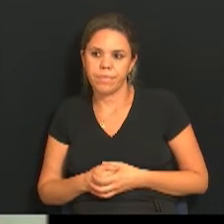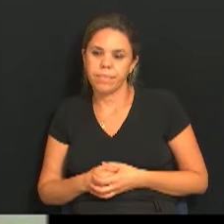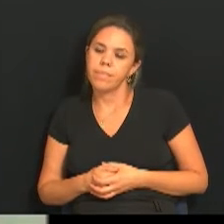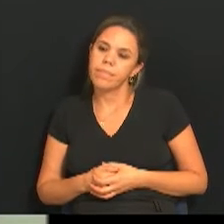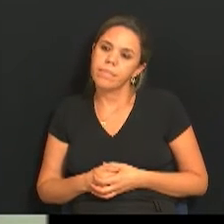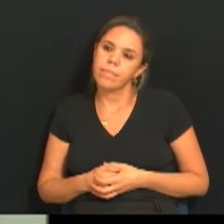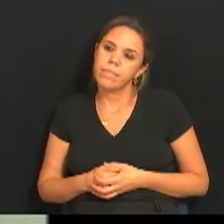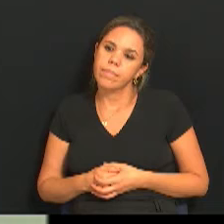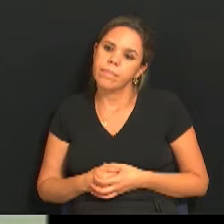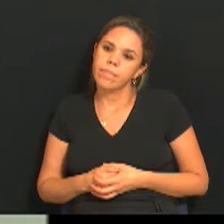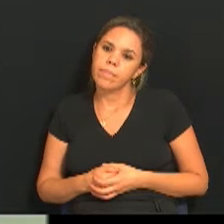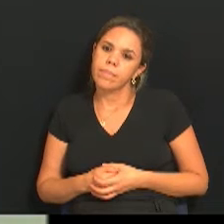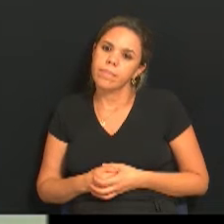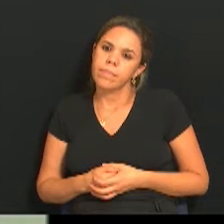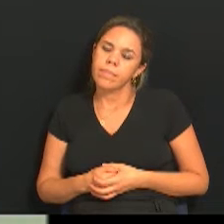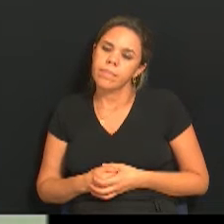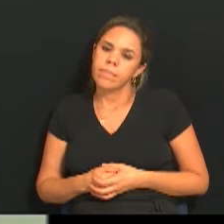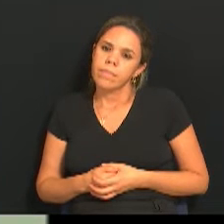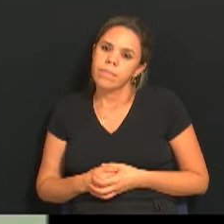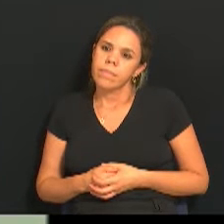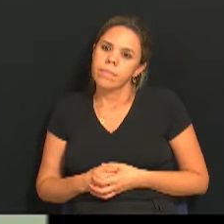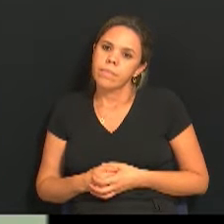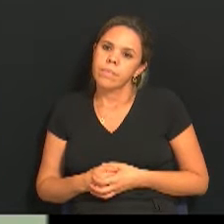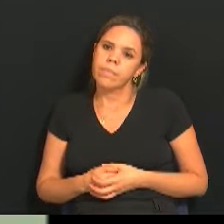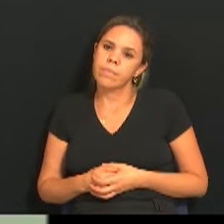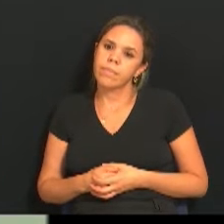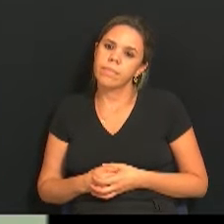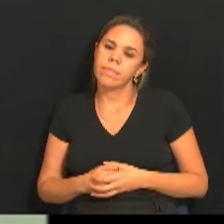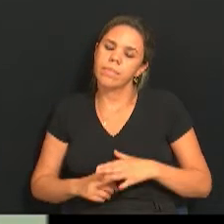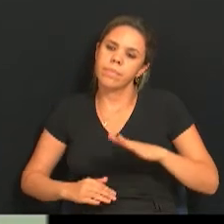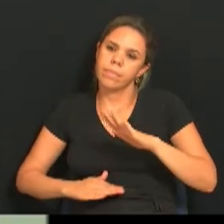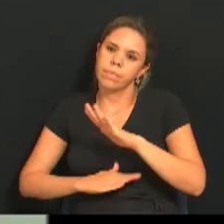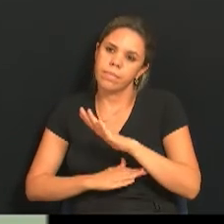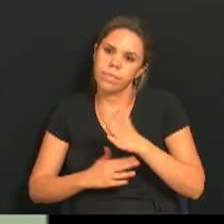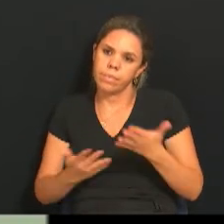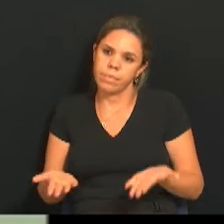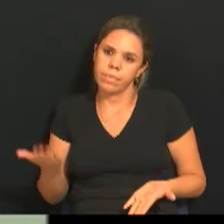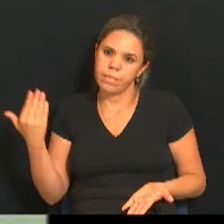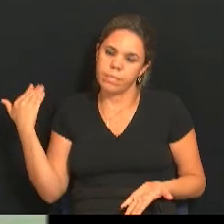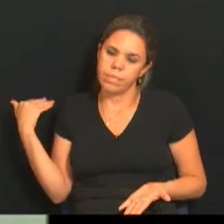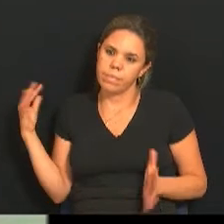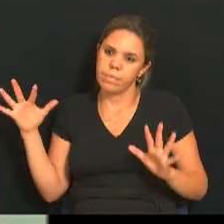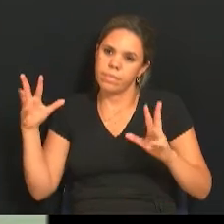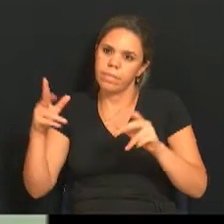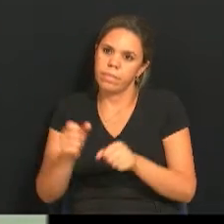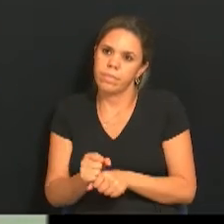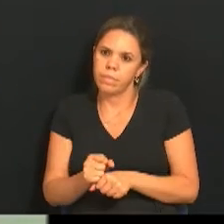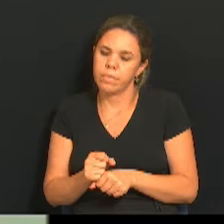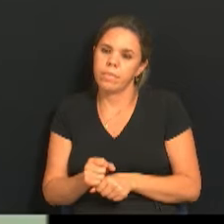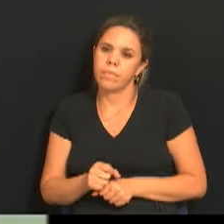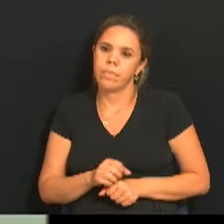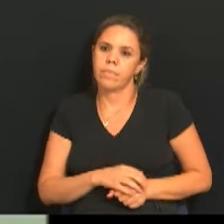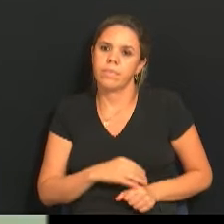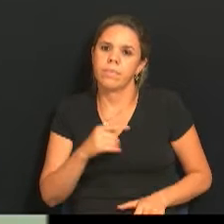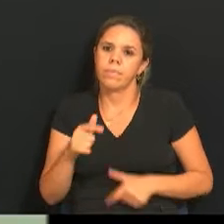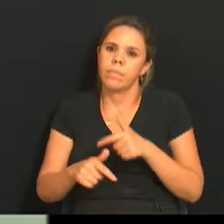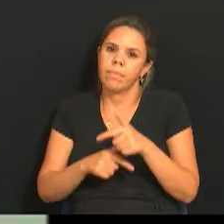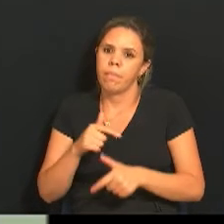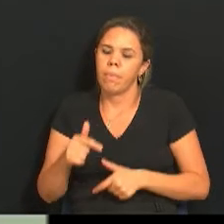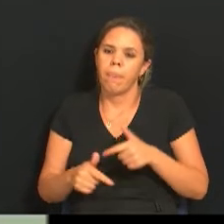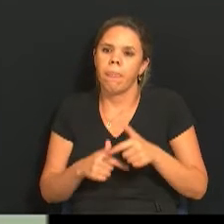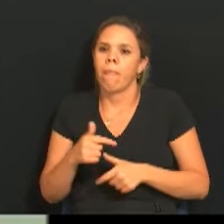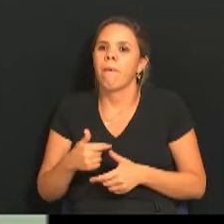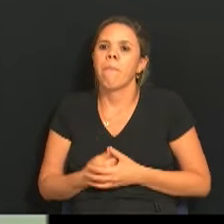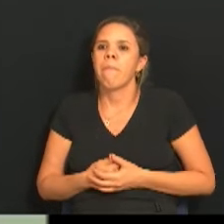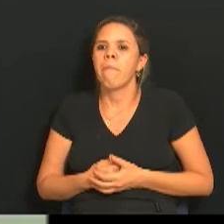foi dentro da Câmara Municipal, e acho que foi por unanimidade, a questão de um trabalho interno para